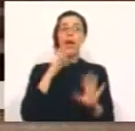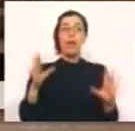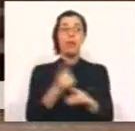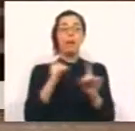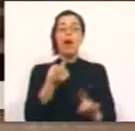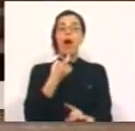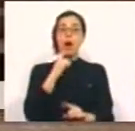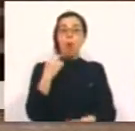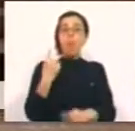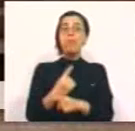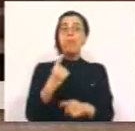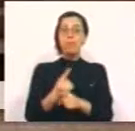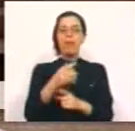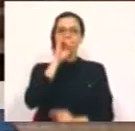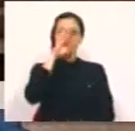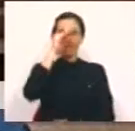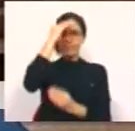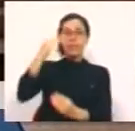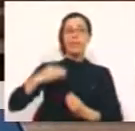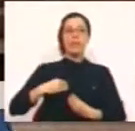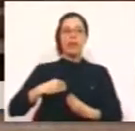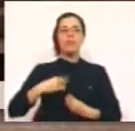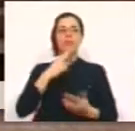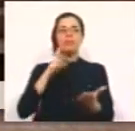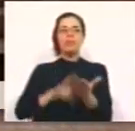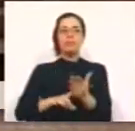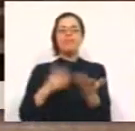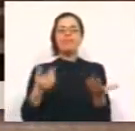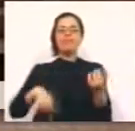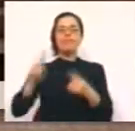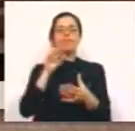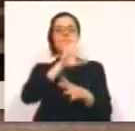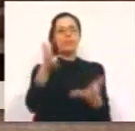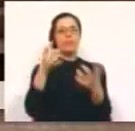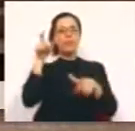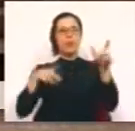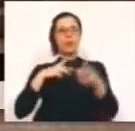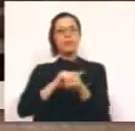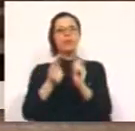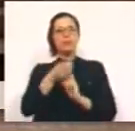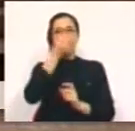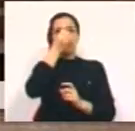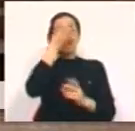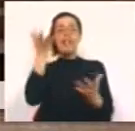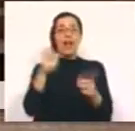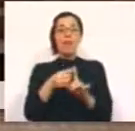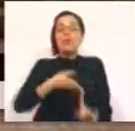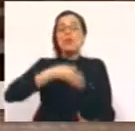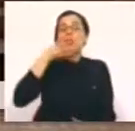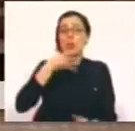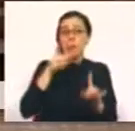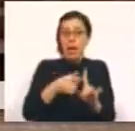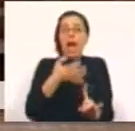porque Abril é também uma lição. De facto, a adesão imediata dos portugueses à Revolução dos Cravos só é